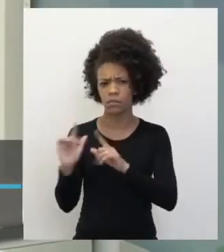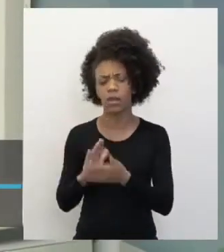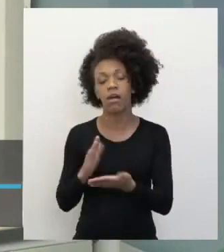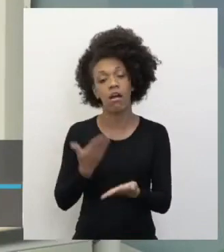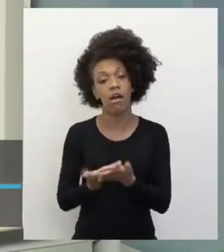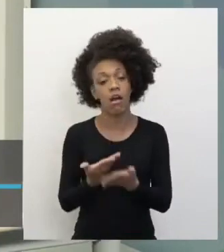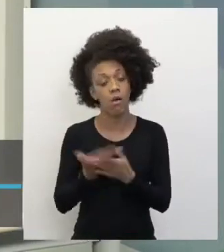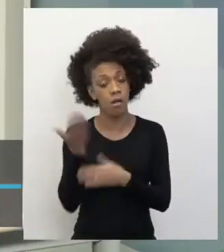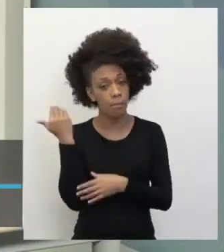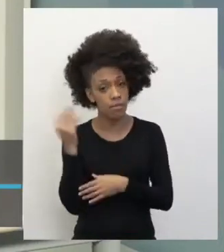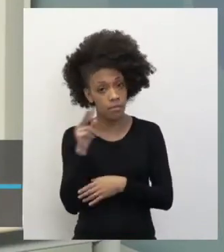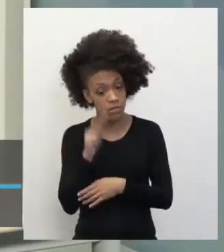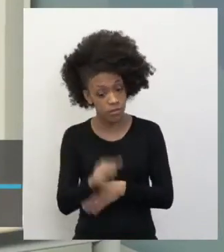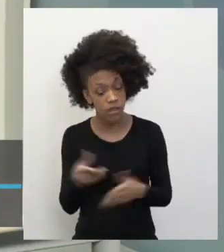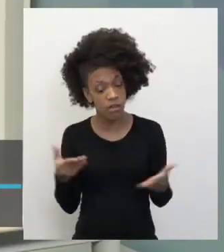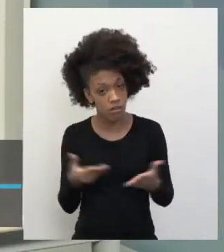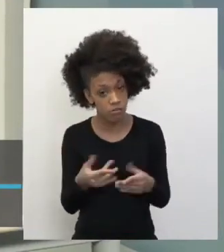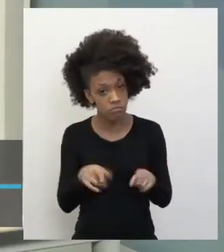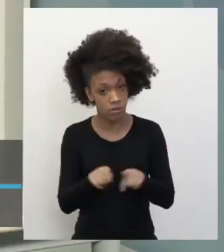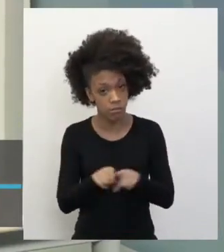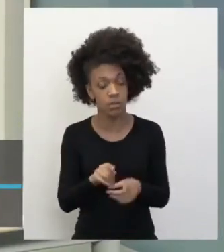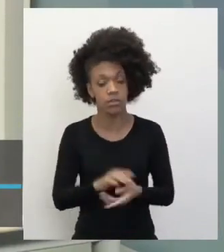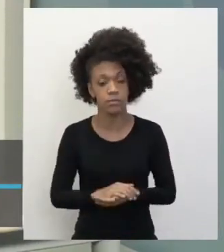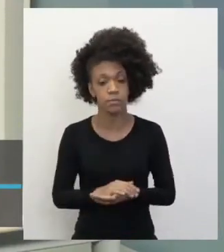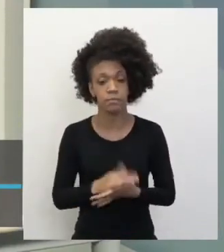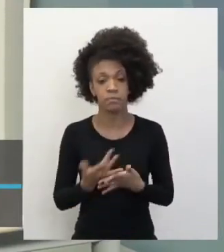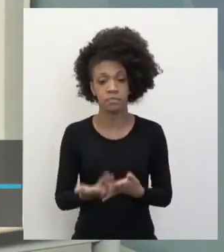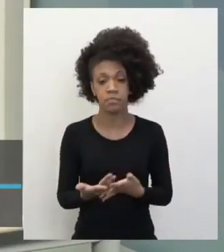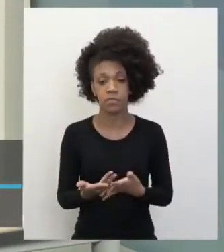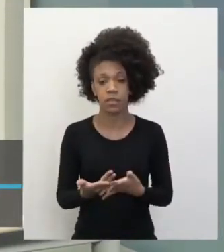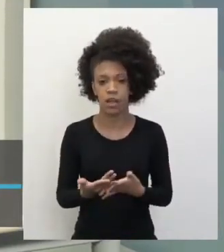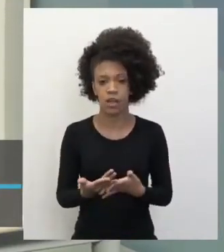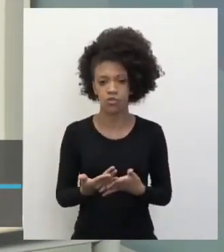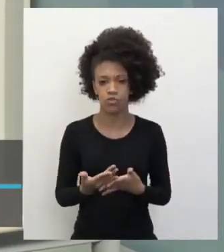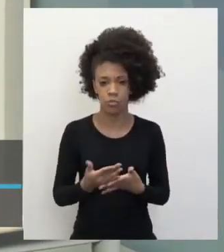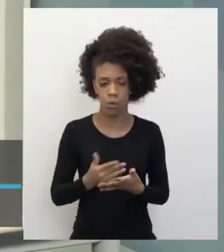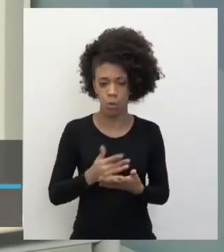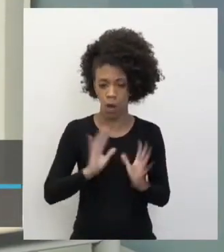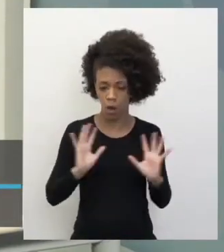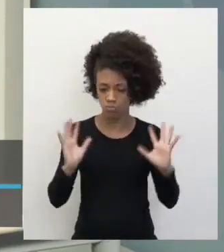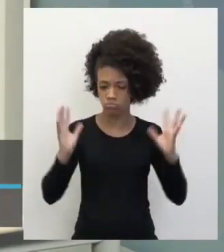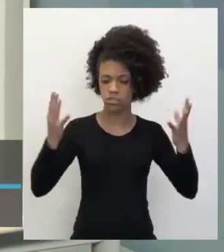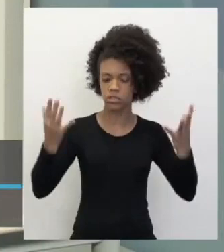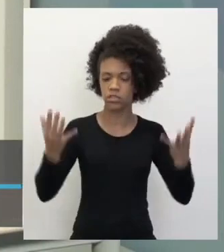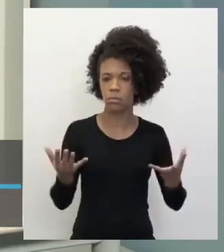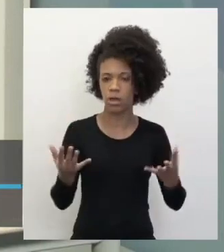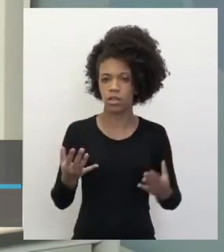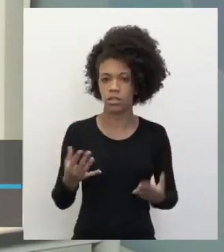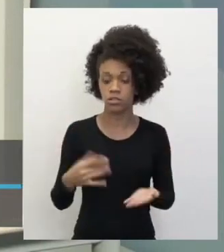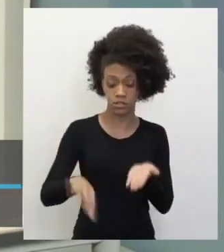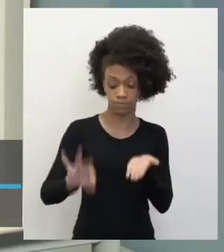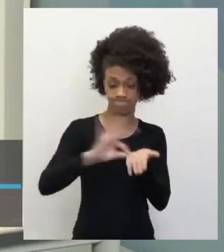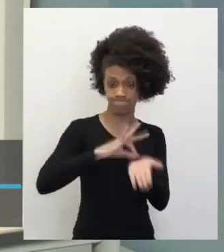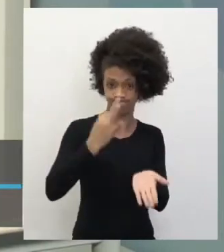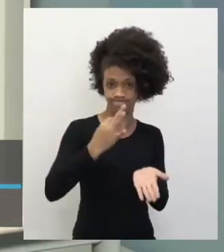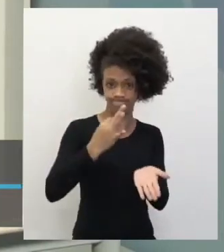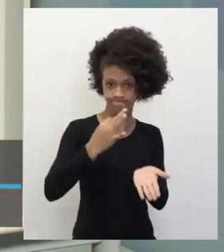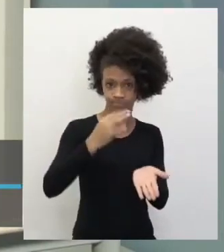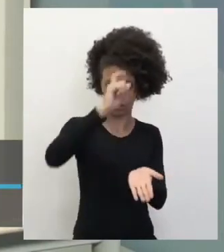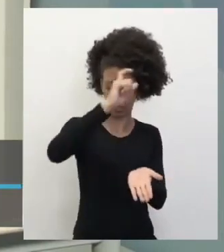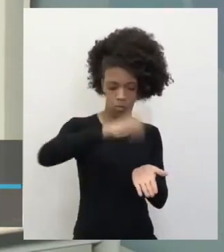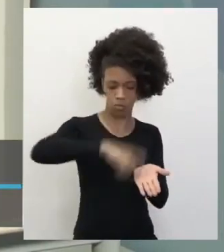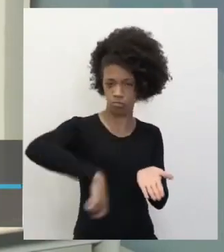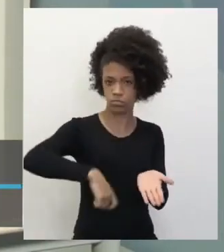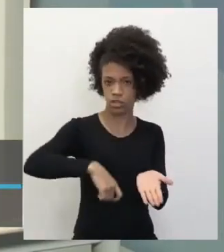mostrava isso, a gente vai ver nessa também. Existia um ritual, uma cerimônia, onde esse trato, essa fidelidade era selada ali